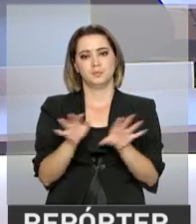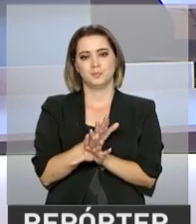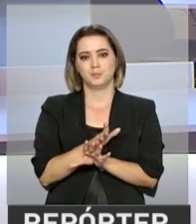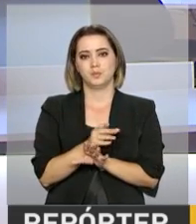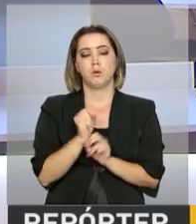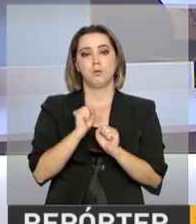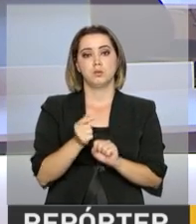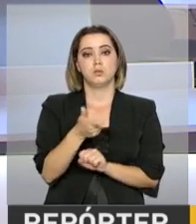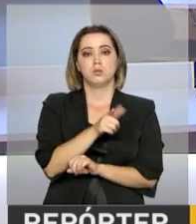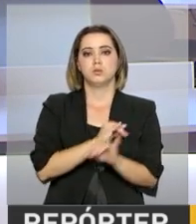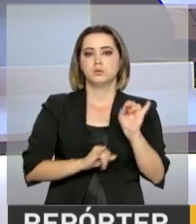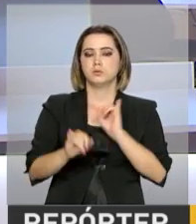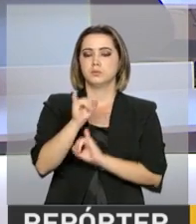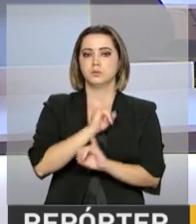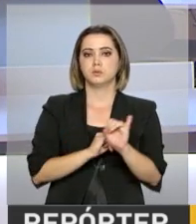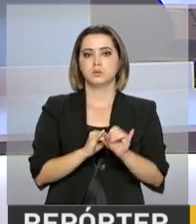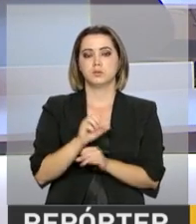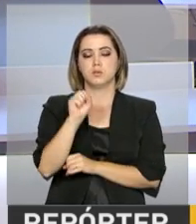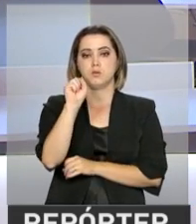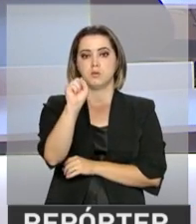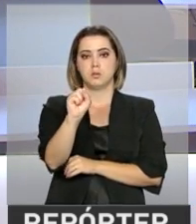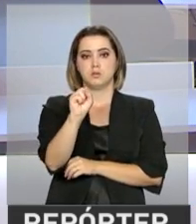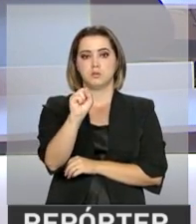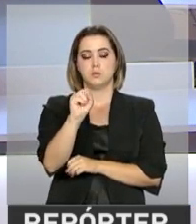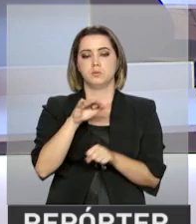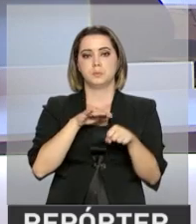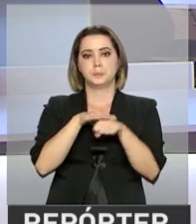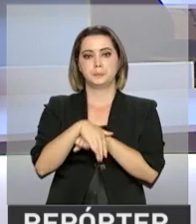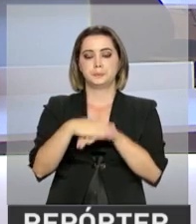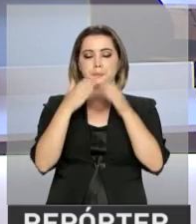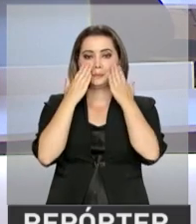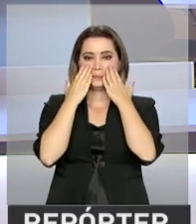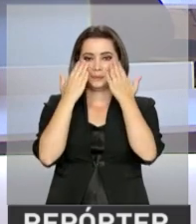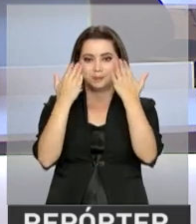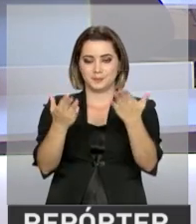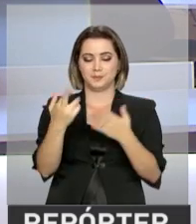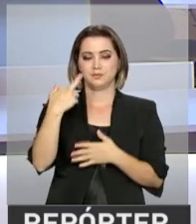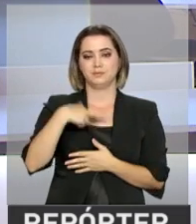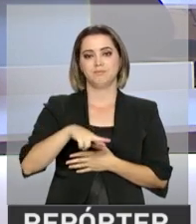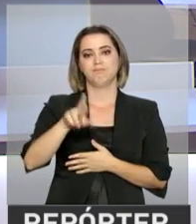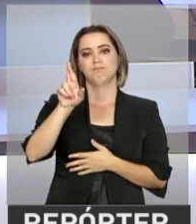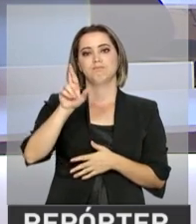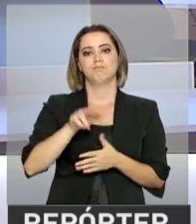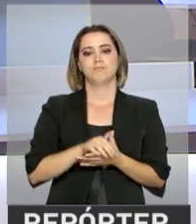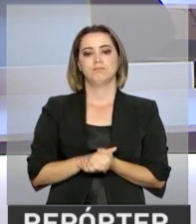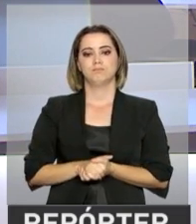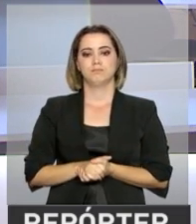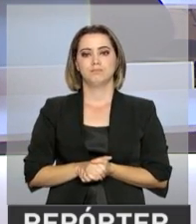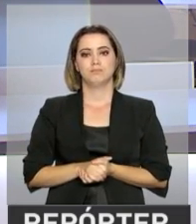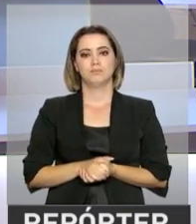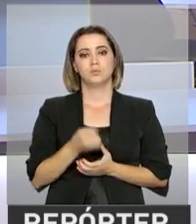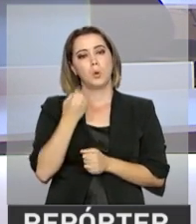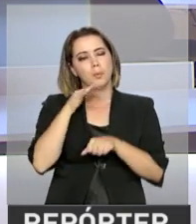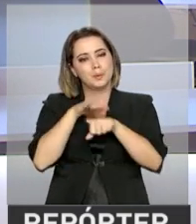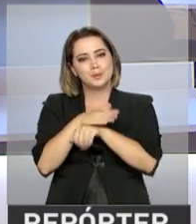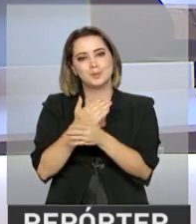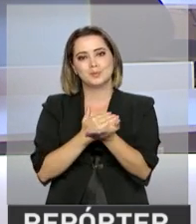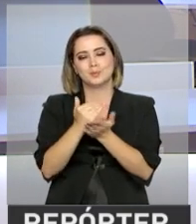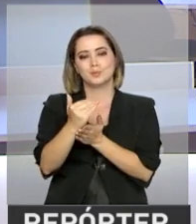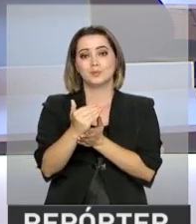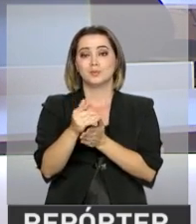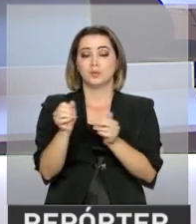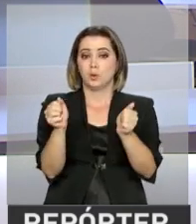voltar a qualquer momento com outras informações ou as 8 da noite na próxima edição do repórter NBR uma boa noite para